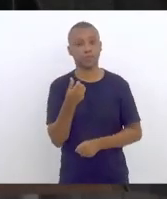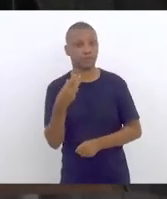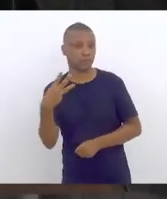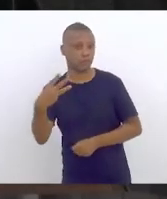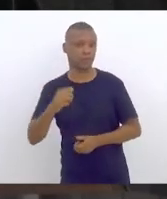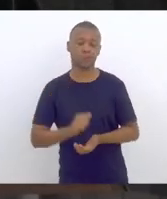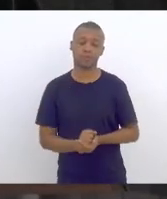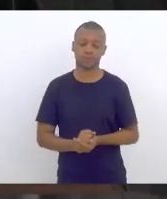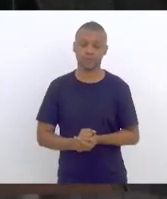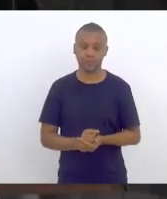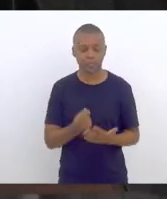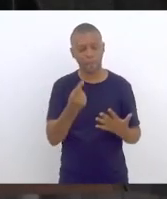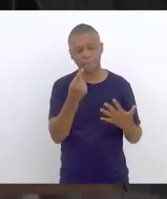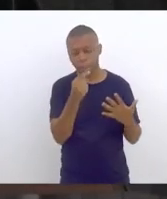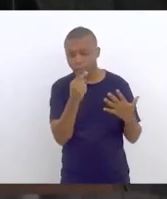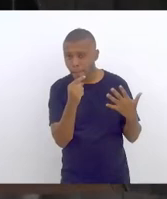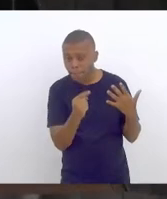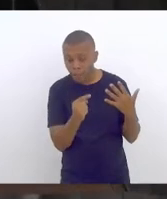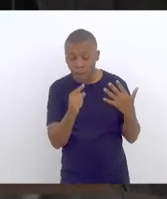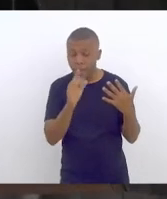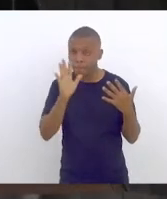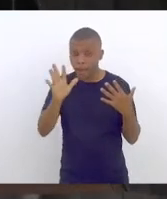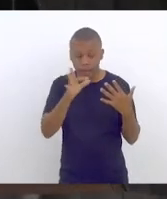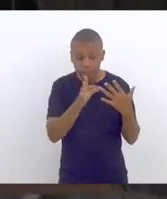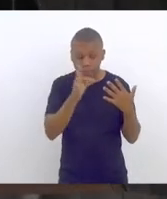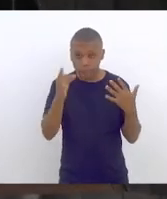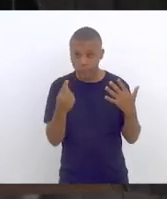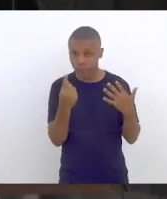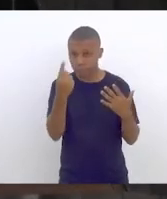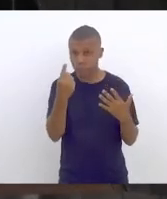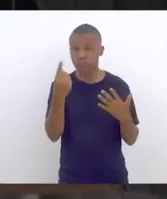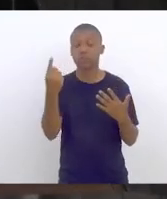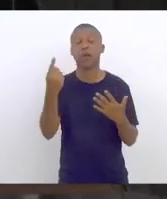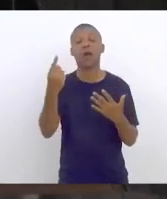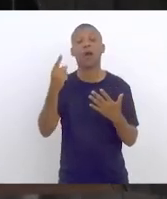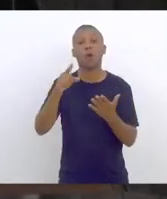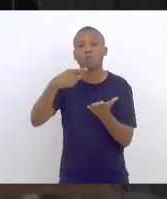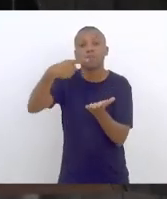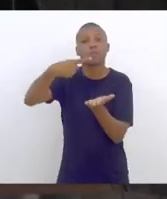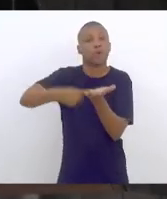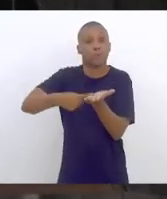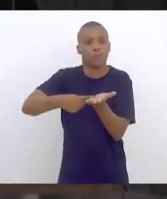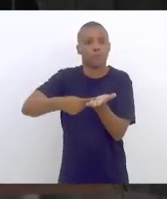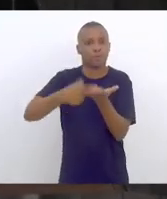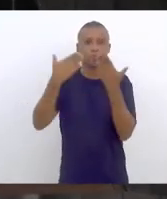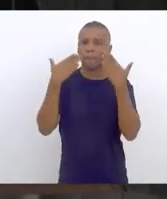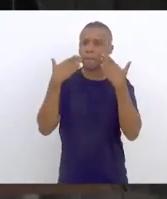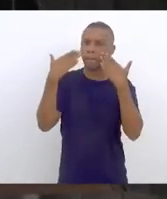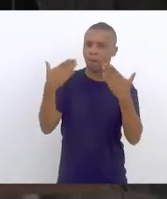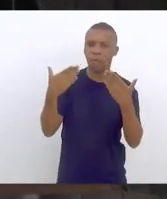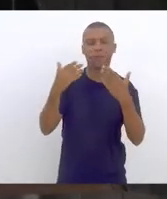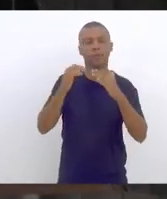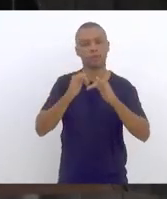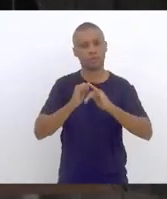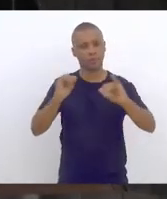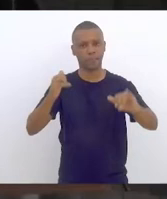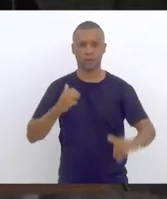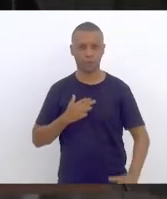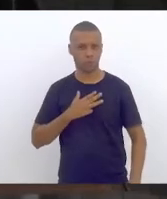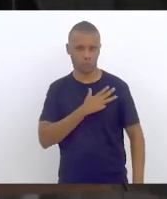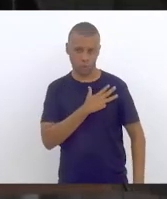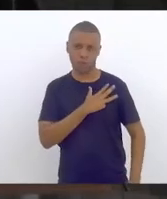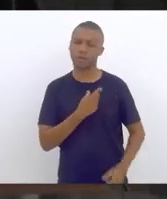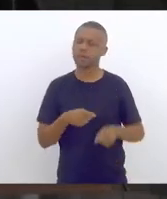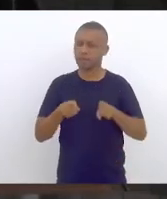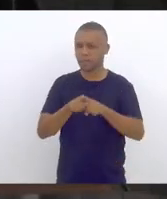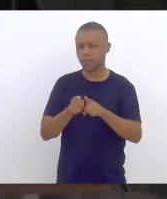porque primeiro é um compromisso público é de campanha do Lula e também Tia Jô vossa excelência foi secretário